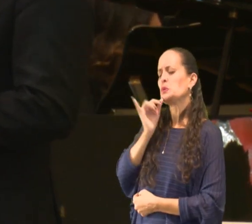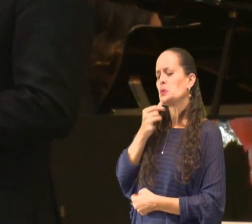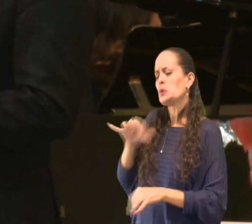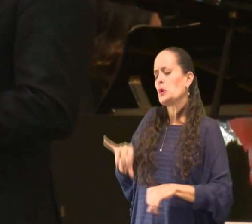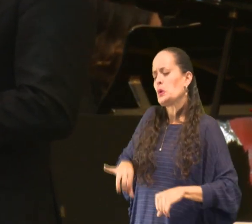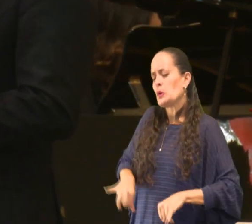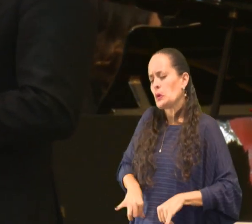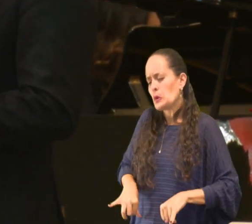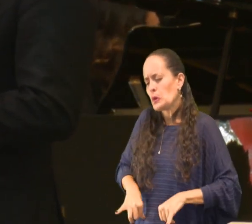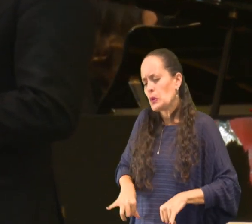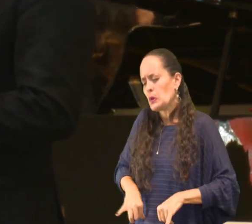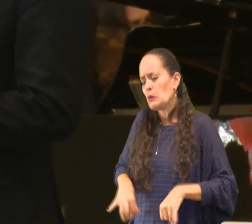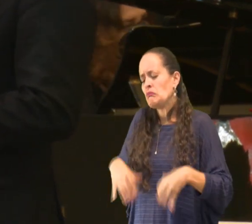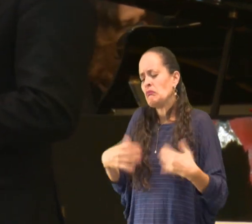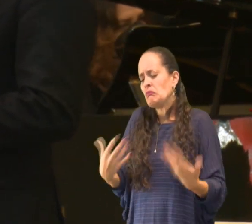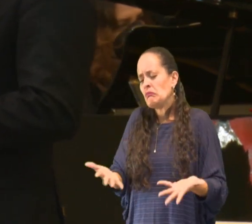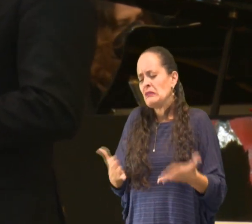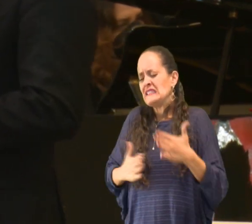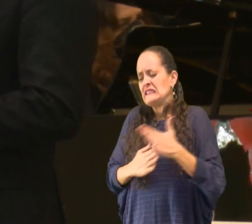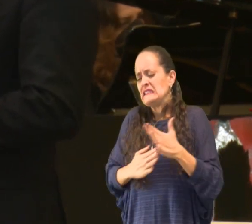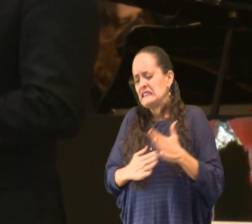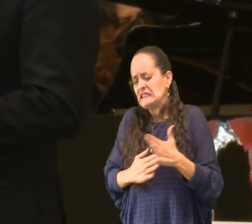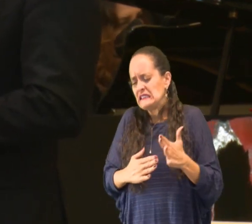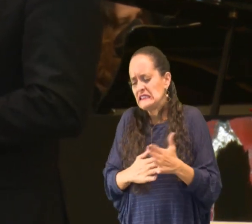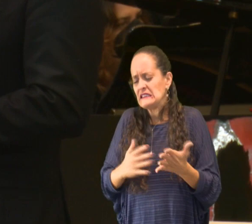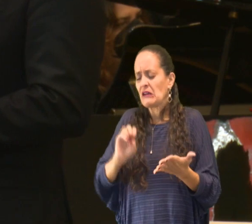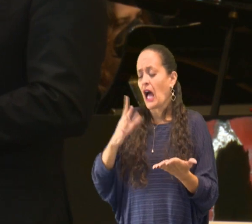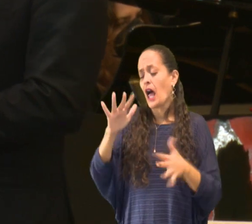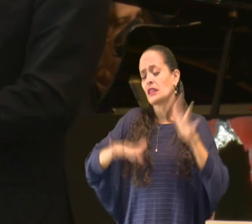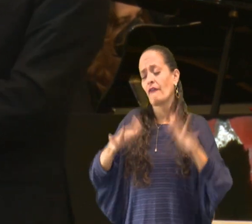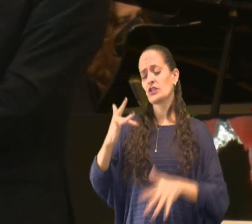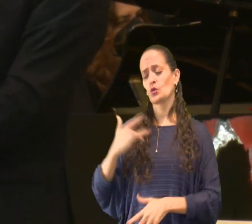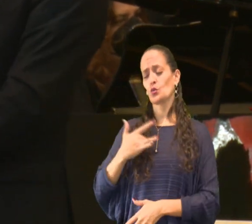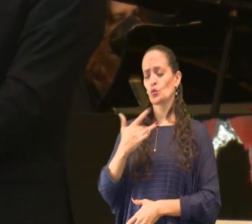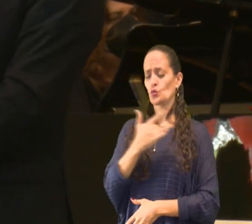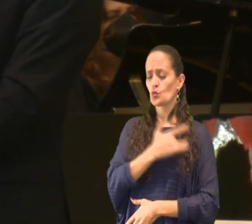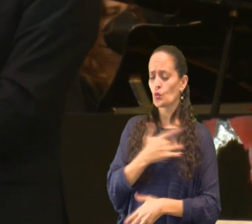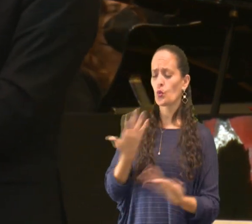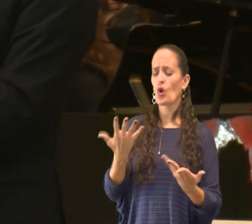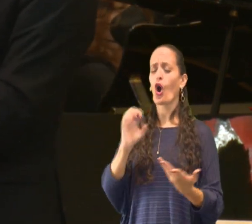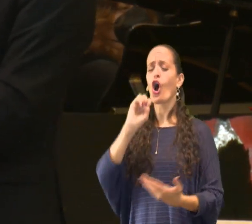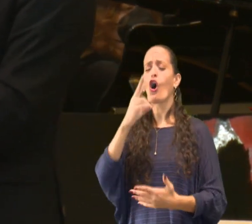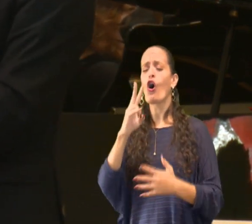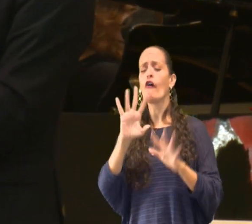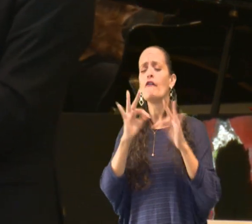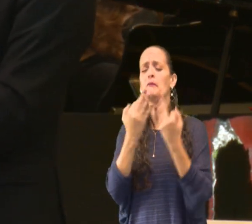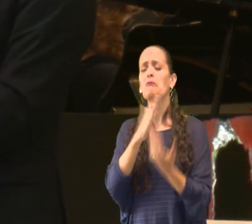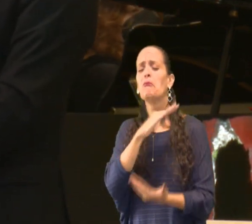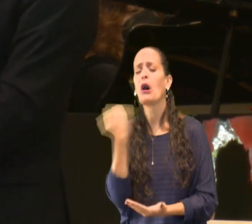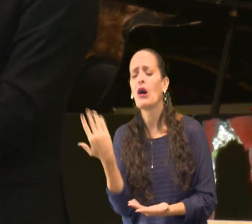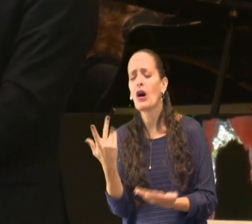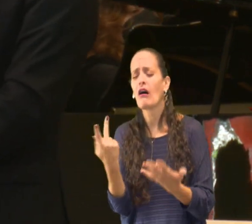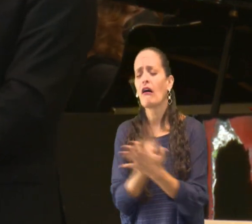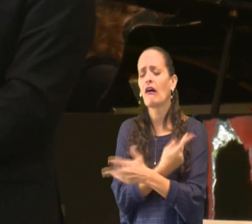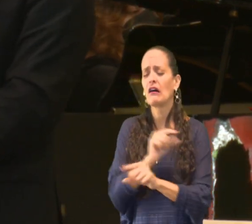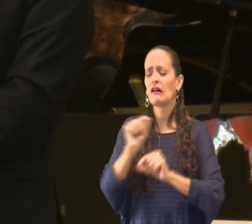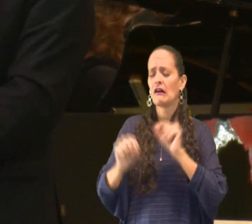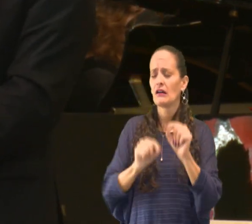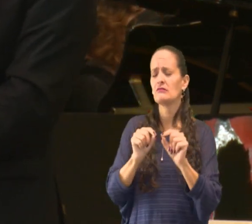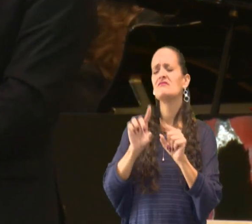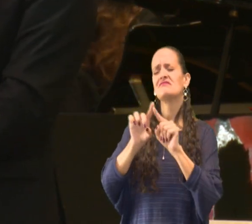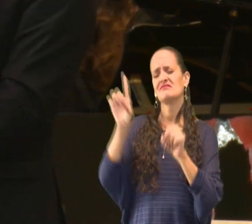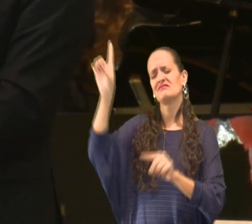lamentação, uma privação neste momento, seja enfermidade, seja o luto. Ó Deus, só o Senhor pode